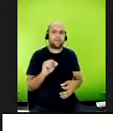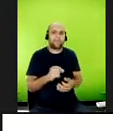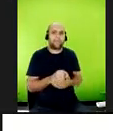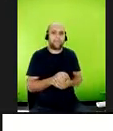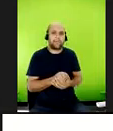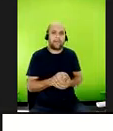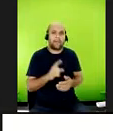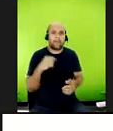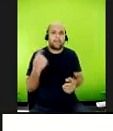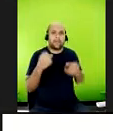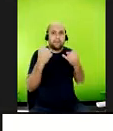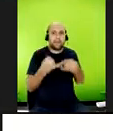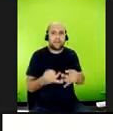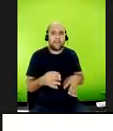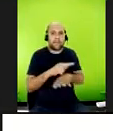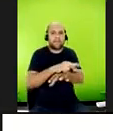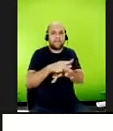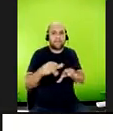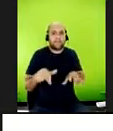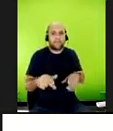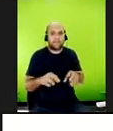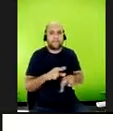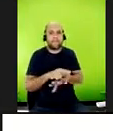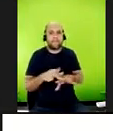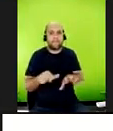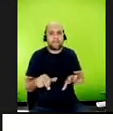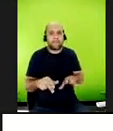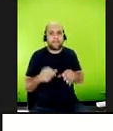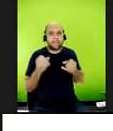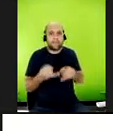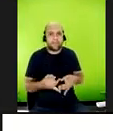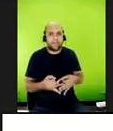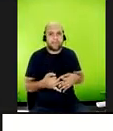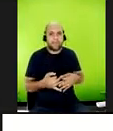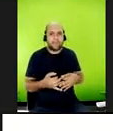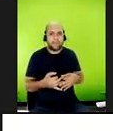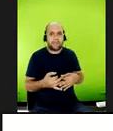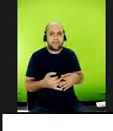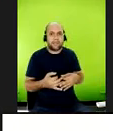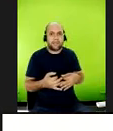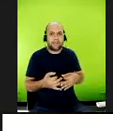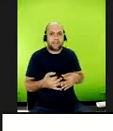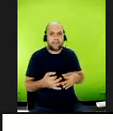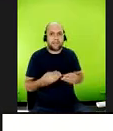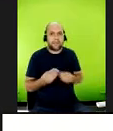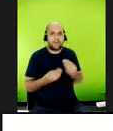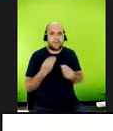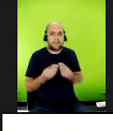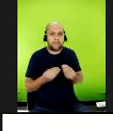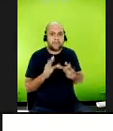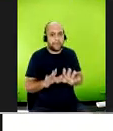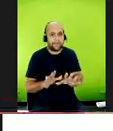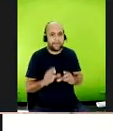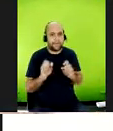para eu falar de dimensão de diversidade eu tenho começar a fazer esse diversidade é da cidade estava na Lan Bom vamos lá